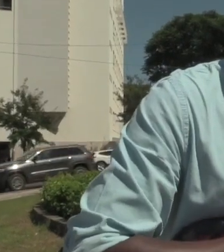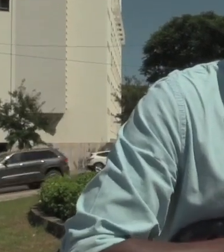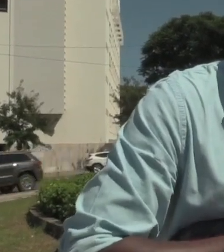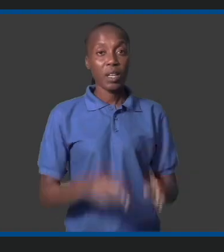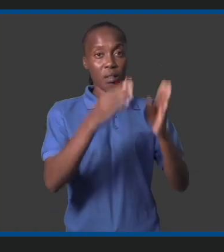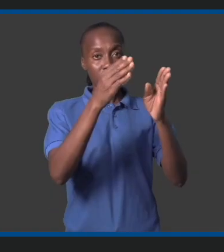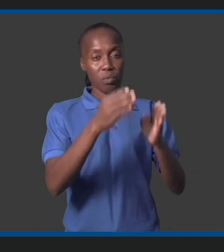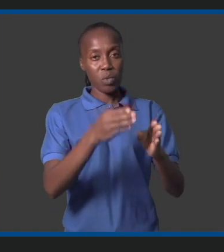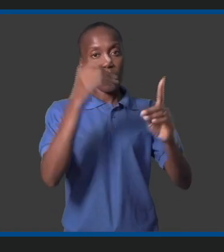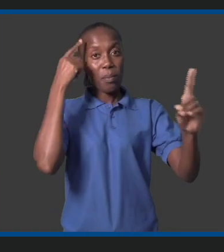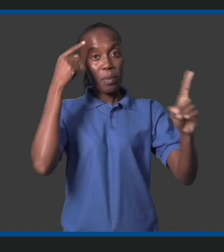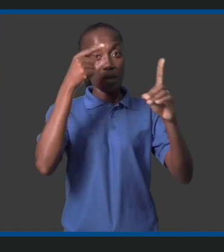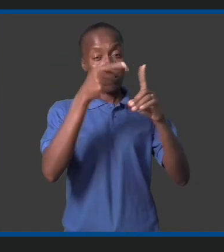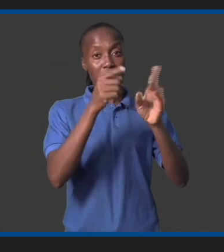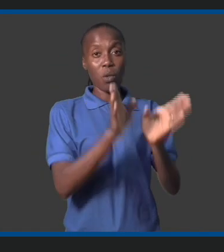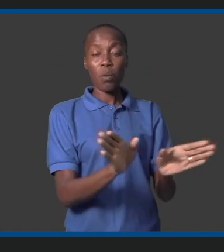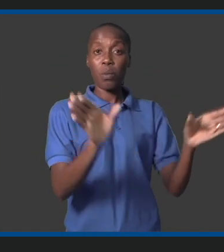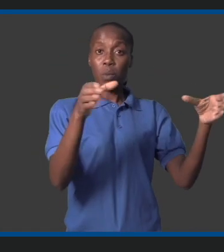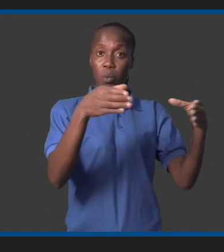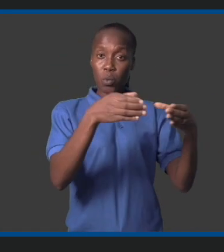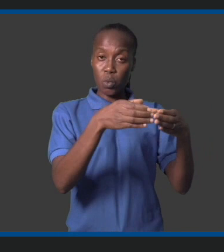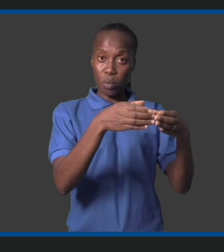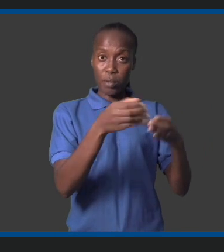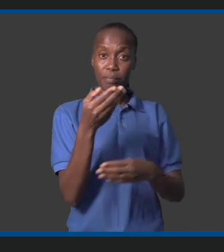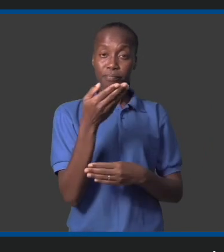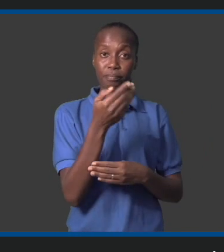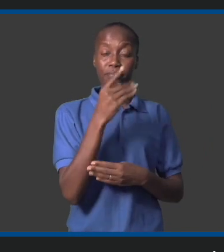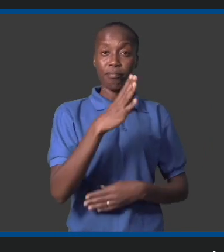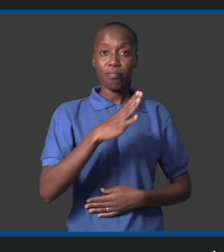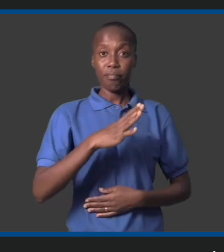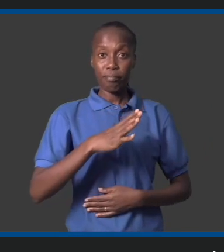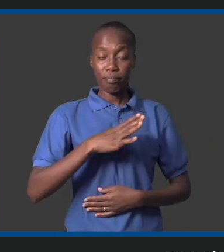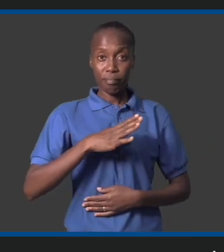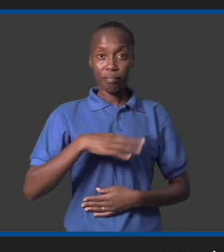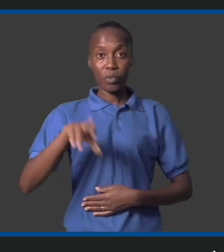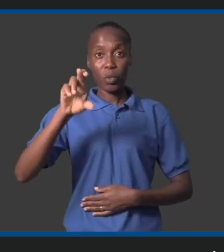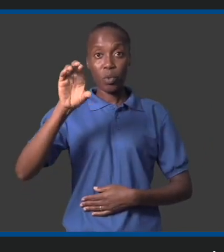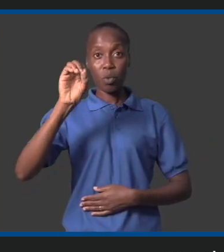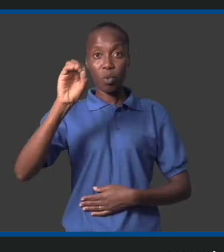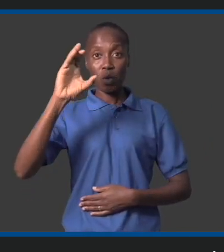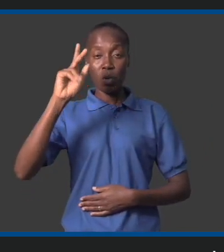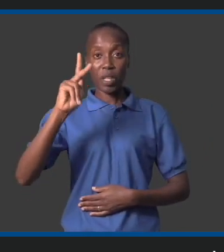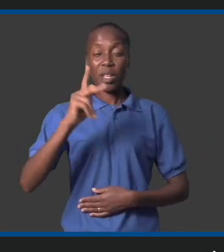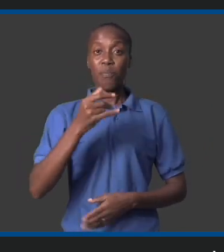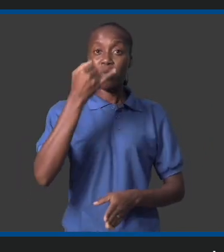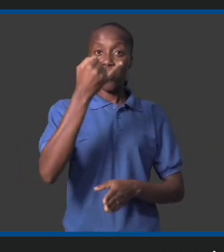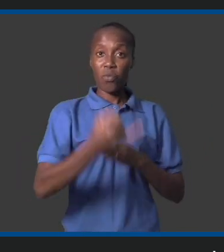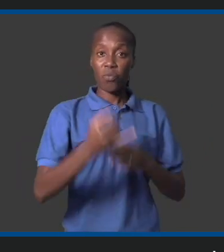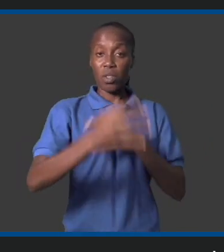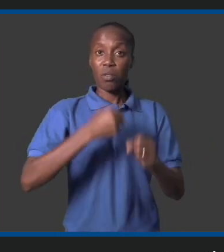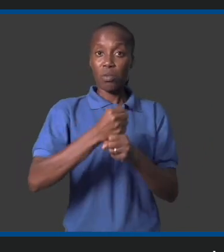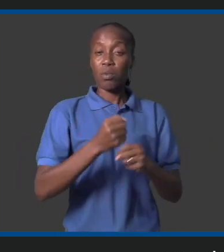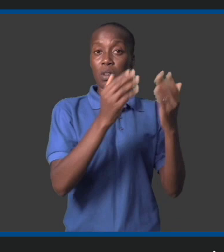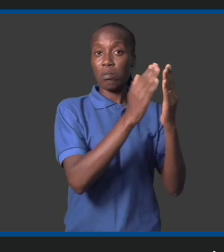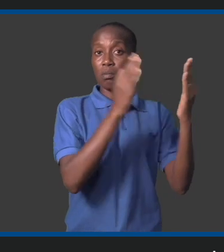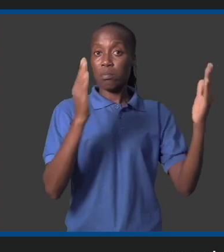O vocalista principal da emblemática banda que dominou o rock moçambicano nos finais da